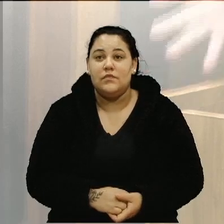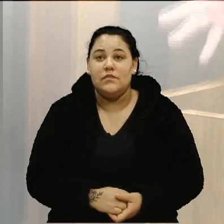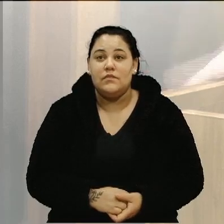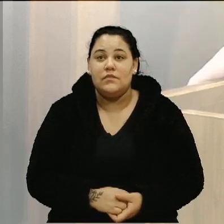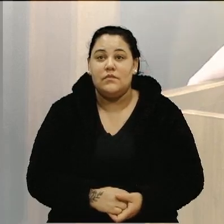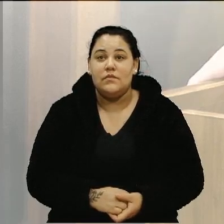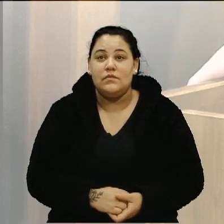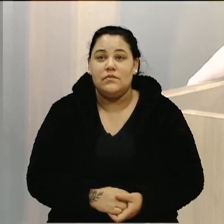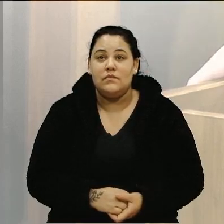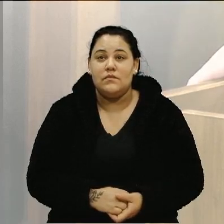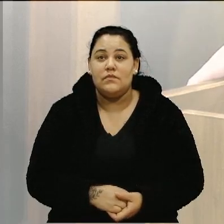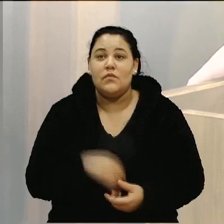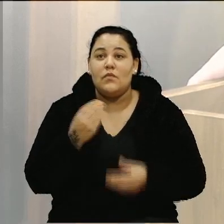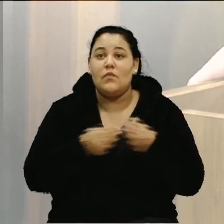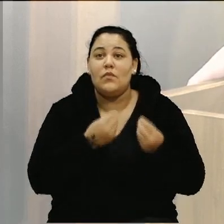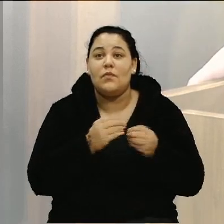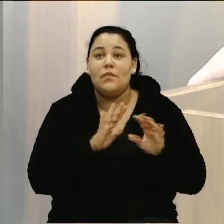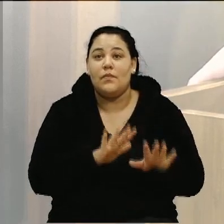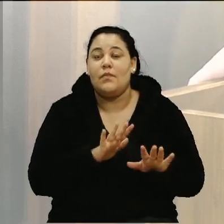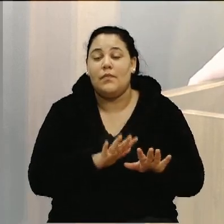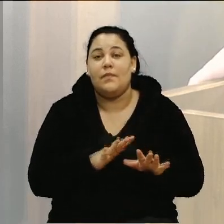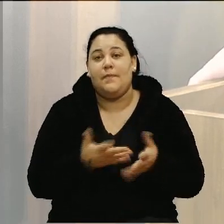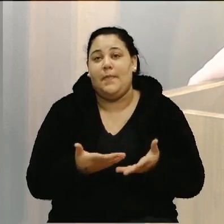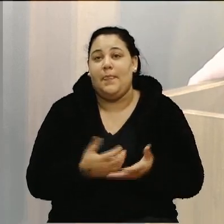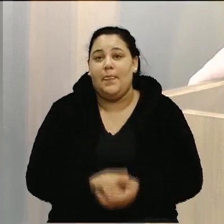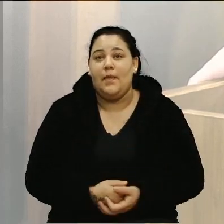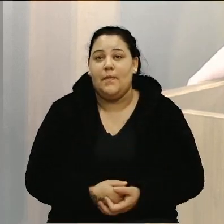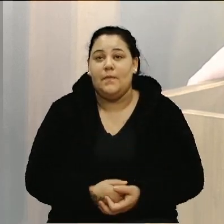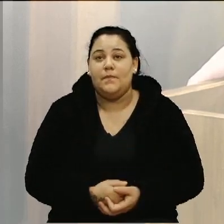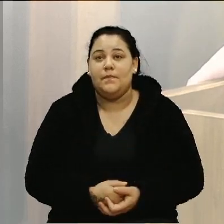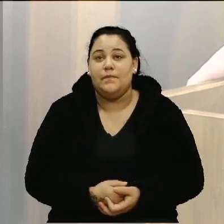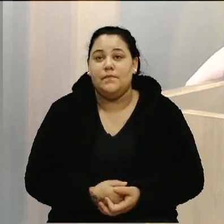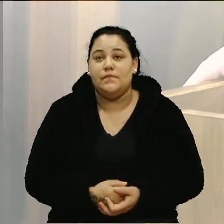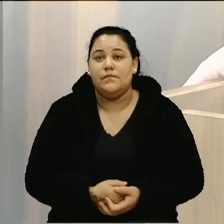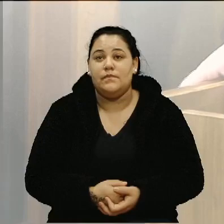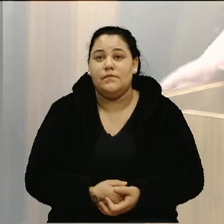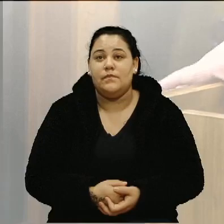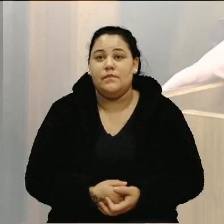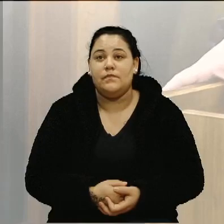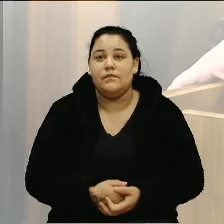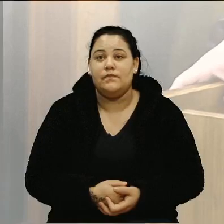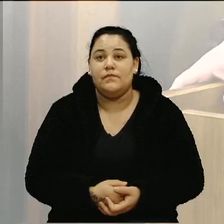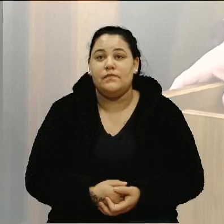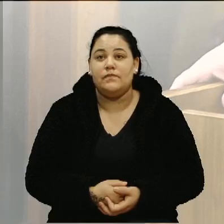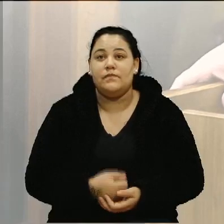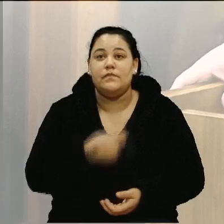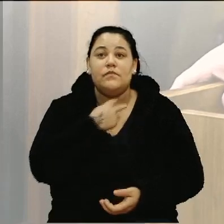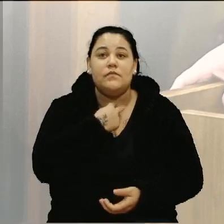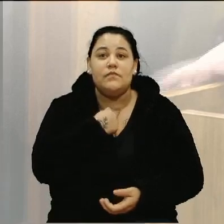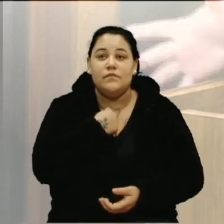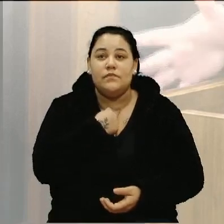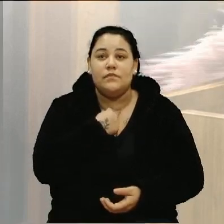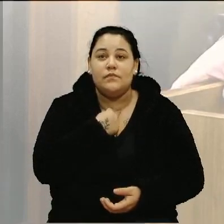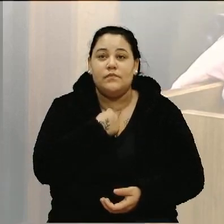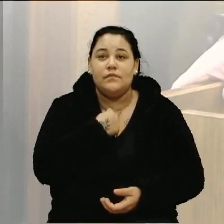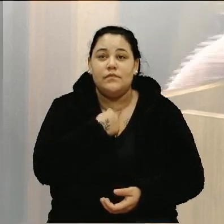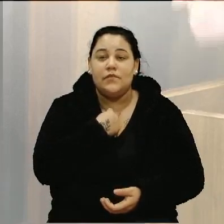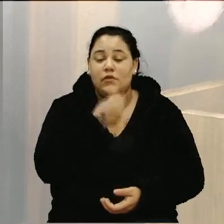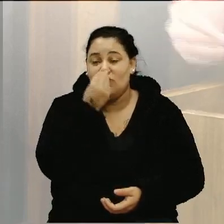Como é que fica essa situação? Então assim, não dá mais para passar pano para esse tipo de situação. Não